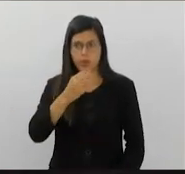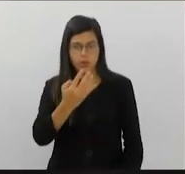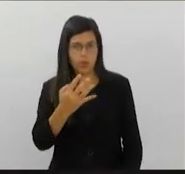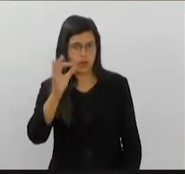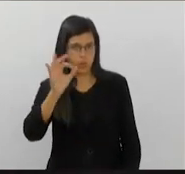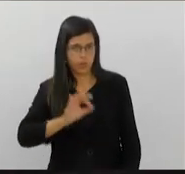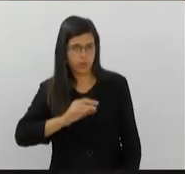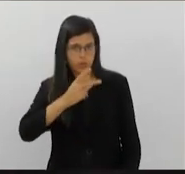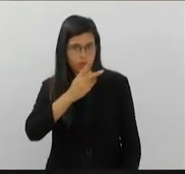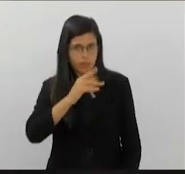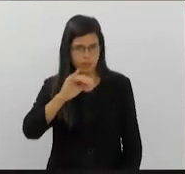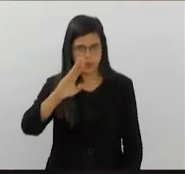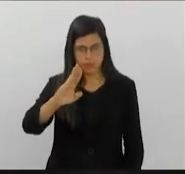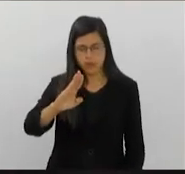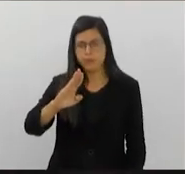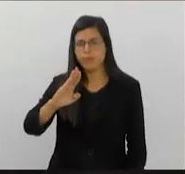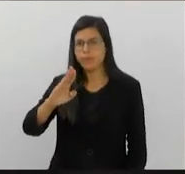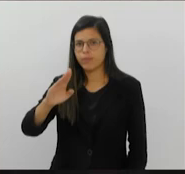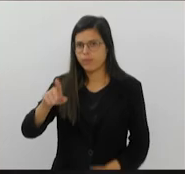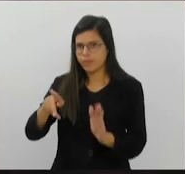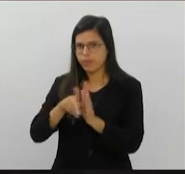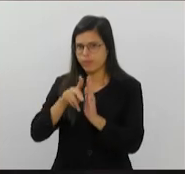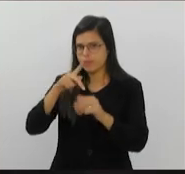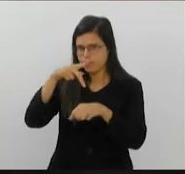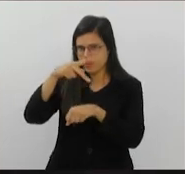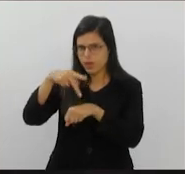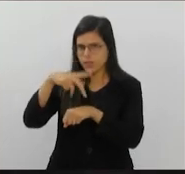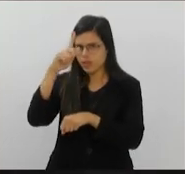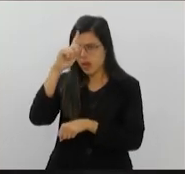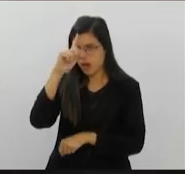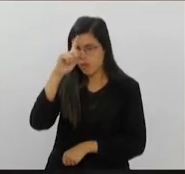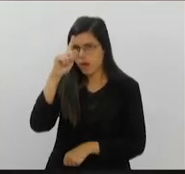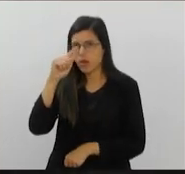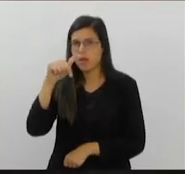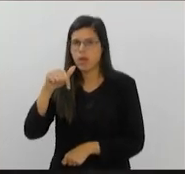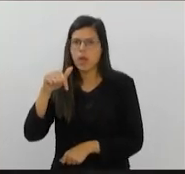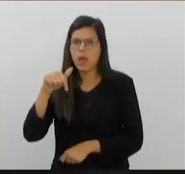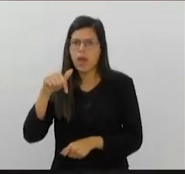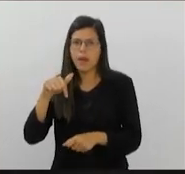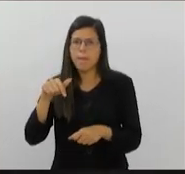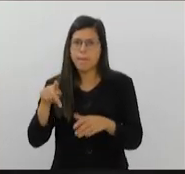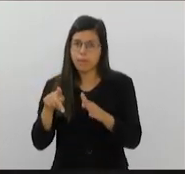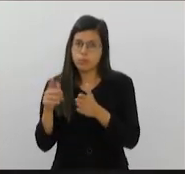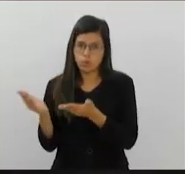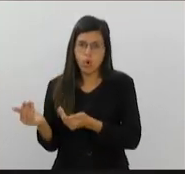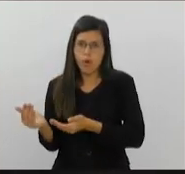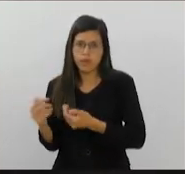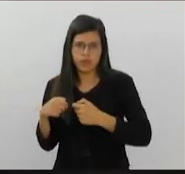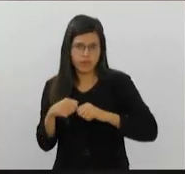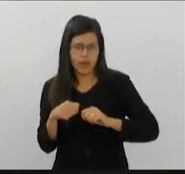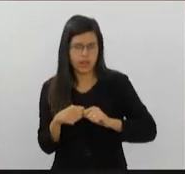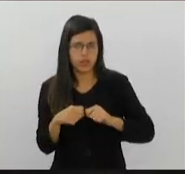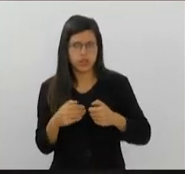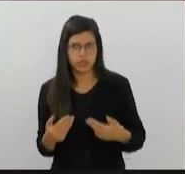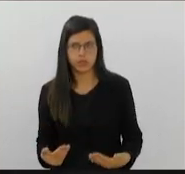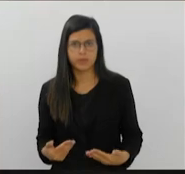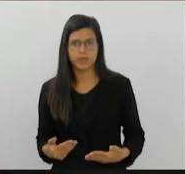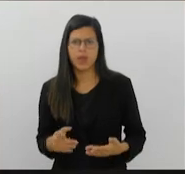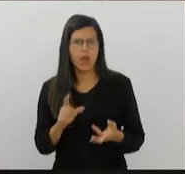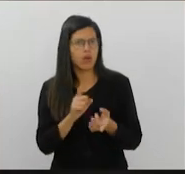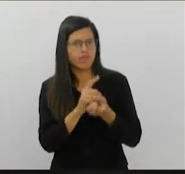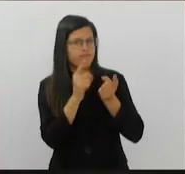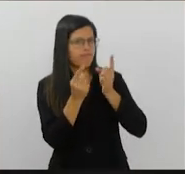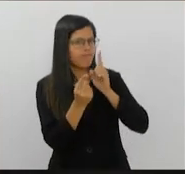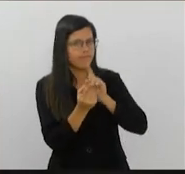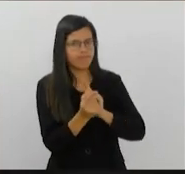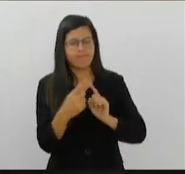54% do PIB da Alemanha é movido pelo jovem. Isso é totalmente contrário ao